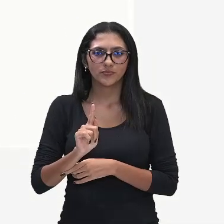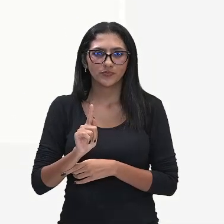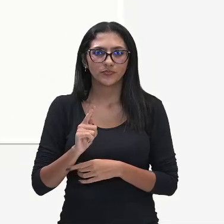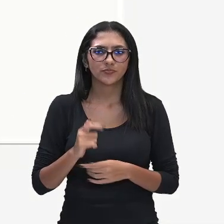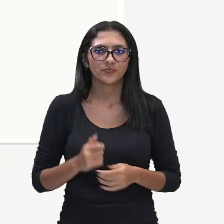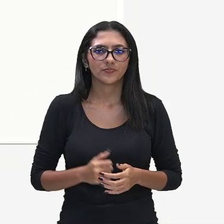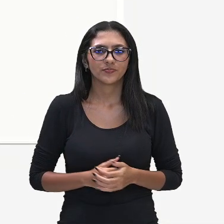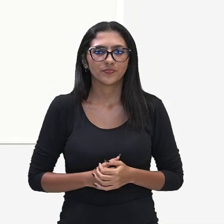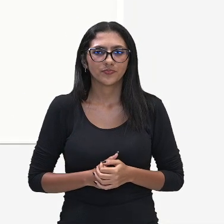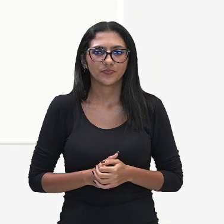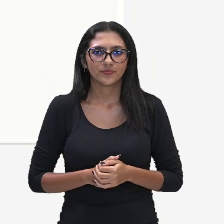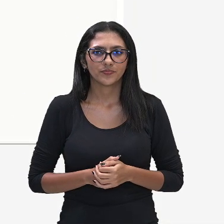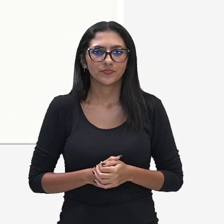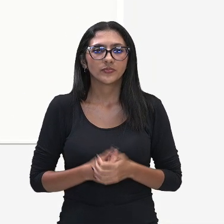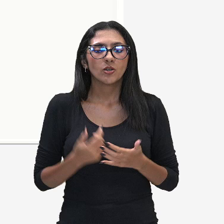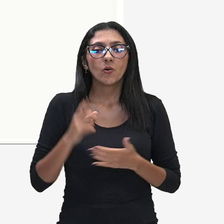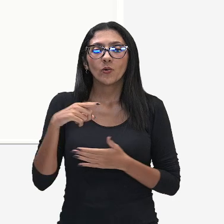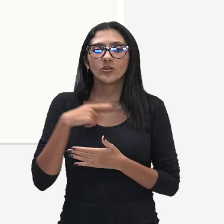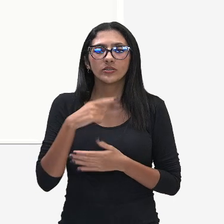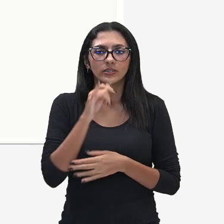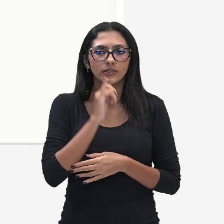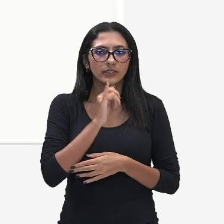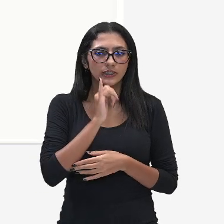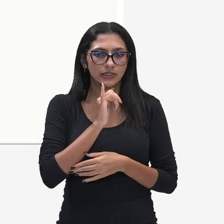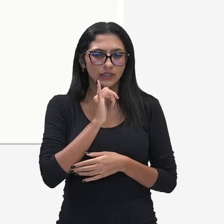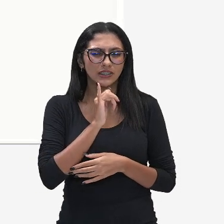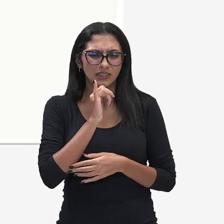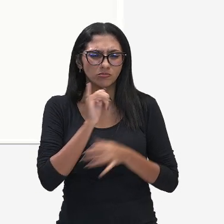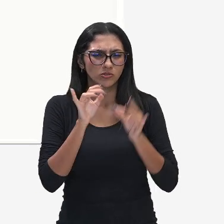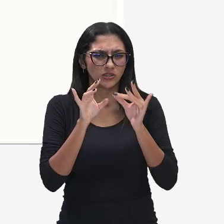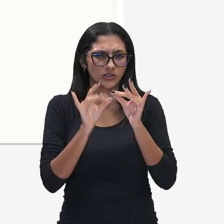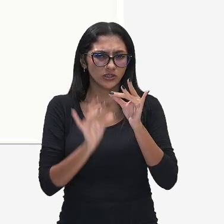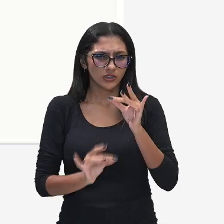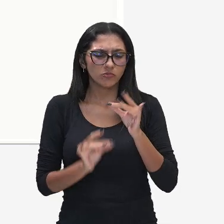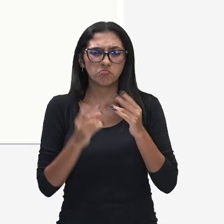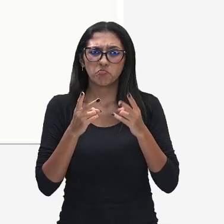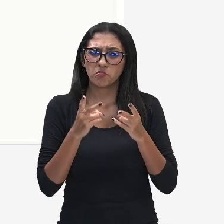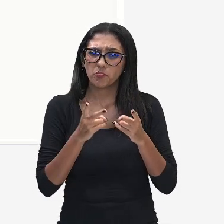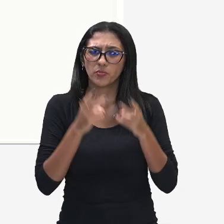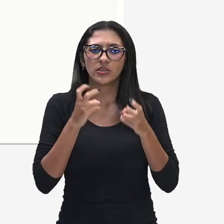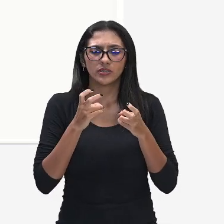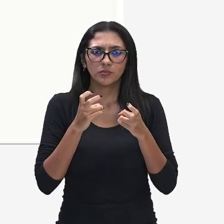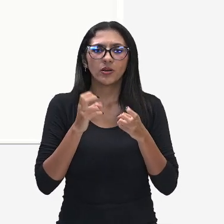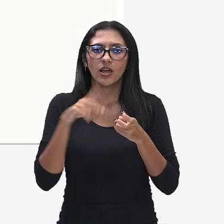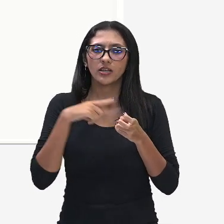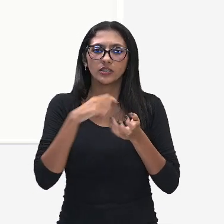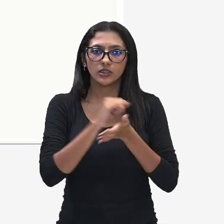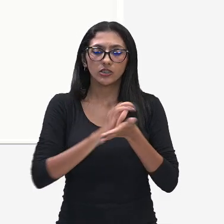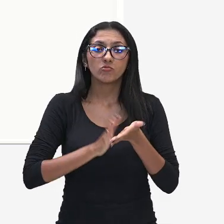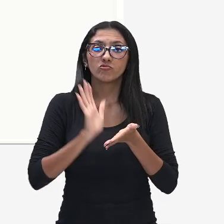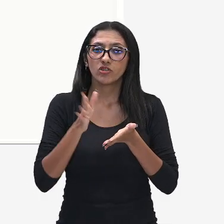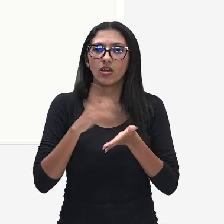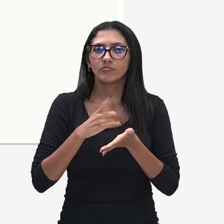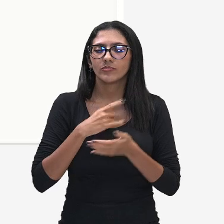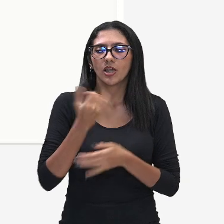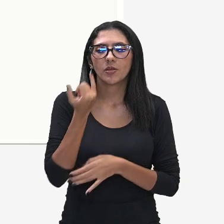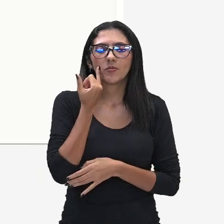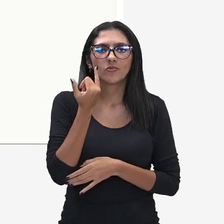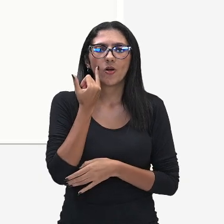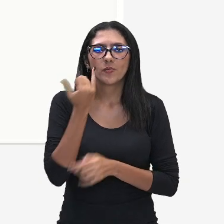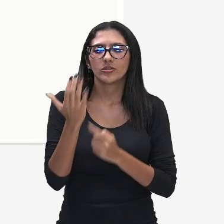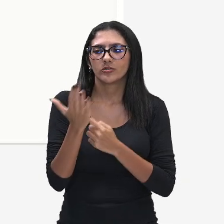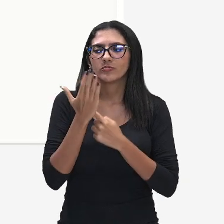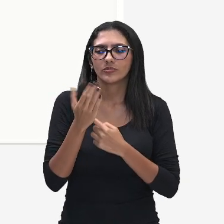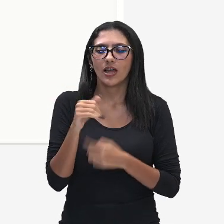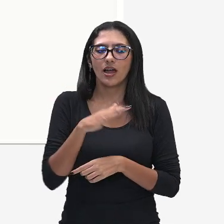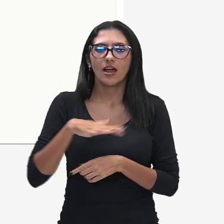geratriz. Nesse exemplo especificamente, reparem que a questão ela já te informou o valor dessa